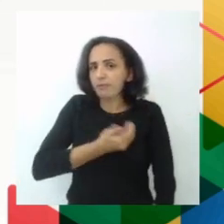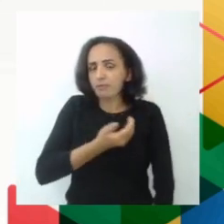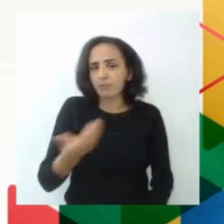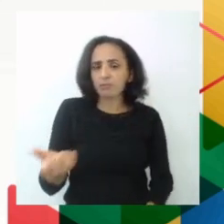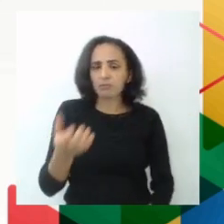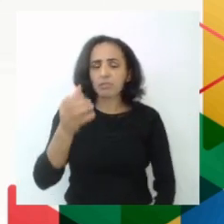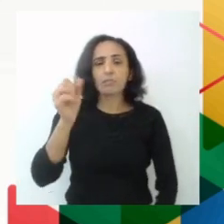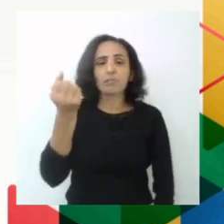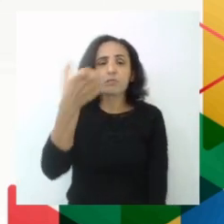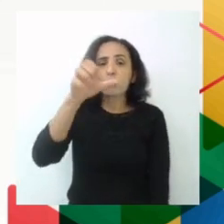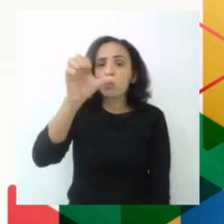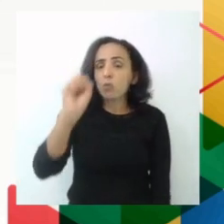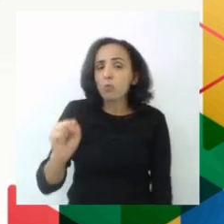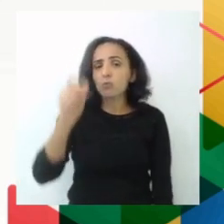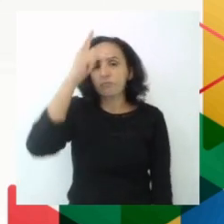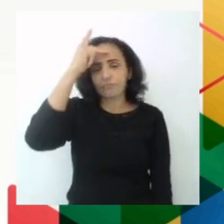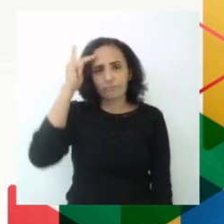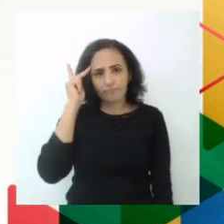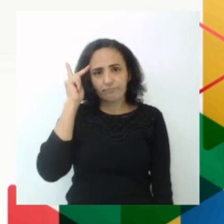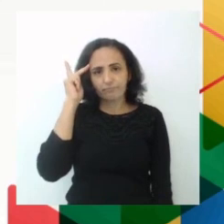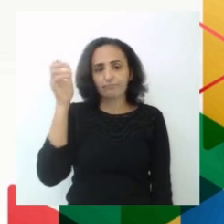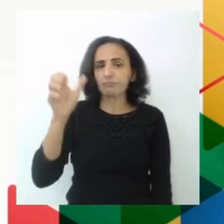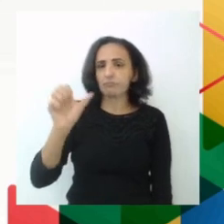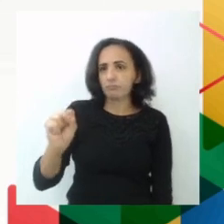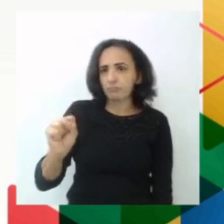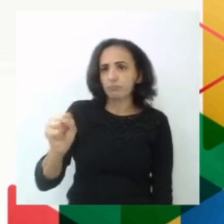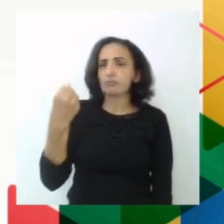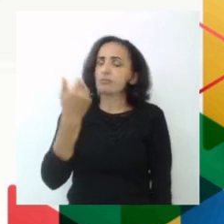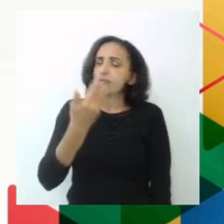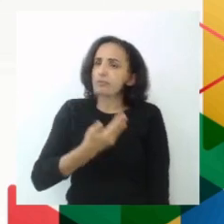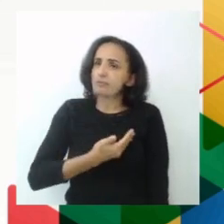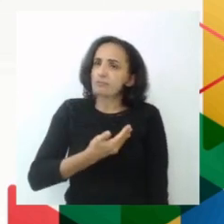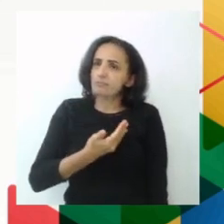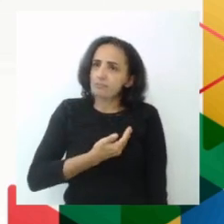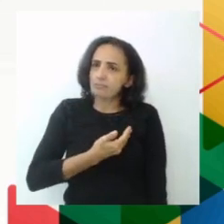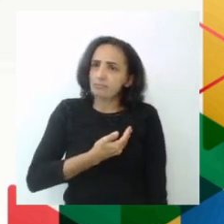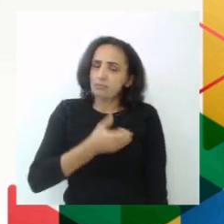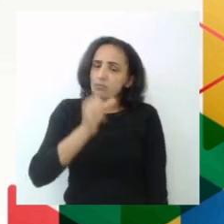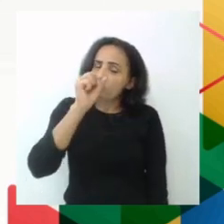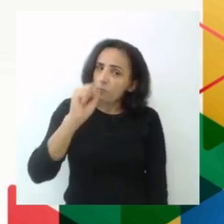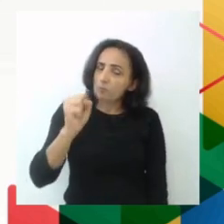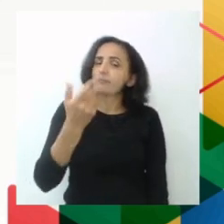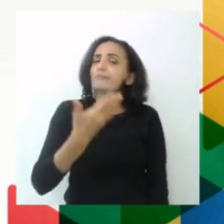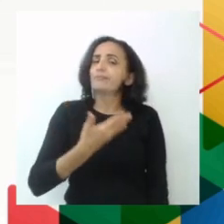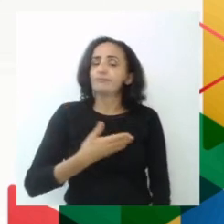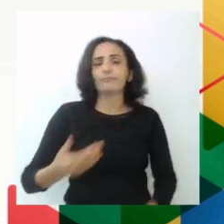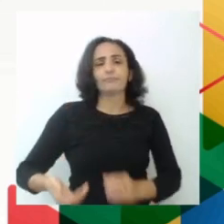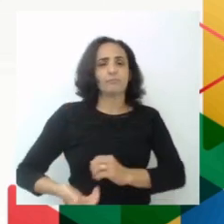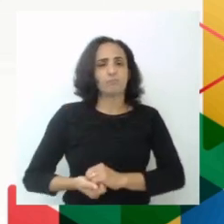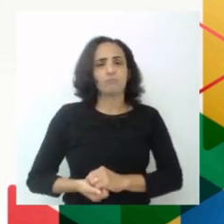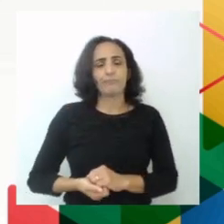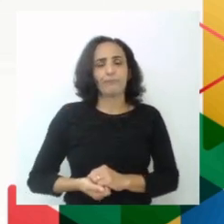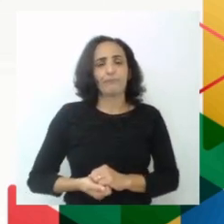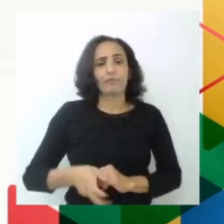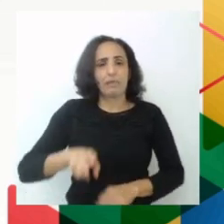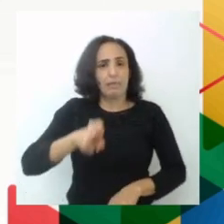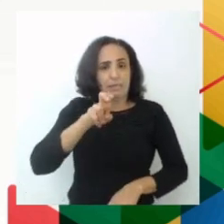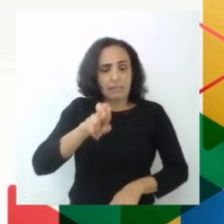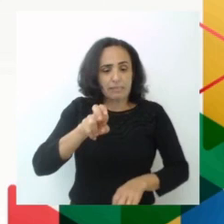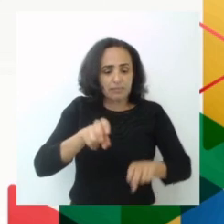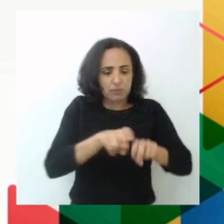8. São 8 amigos. Tá aqui, ó, 8 colegas. E 5